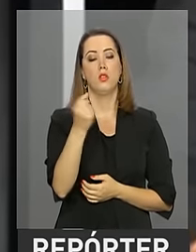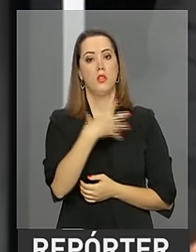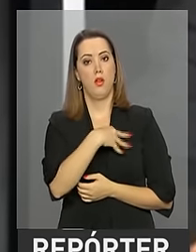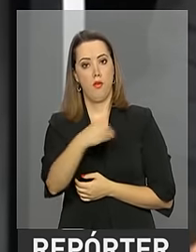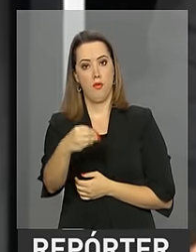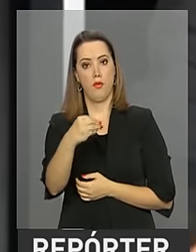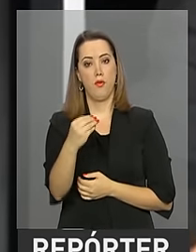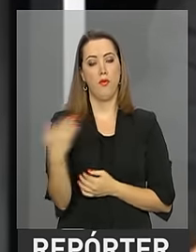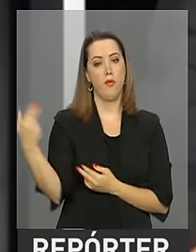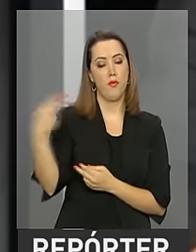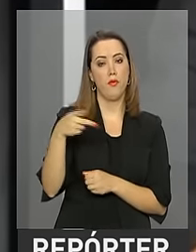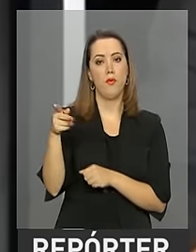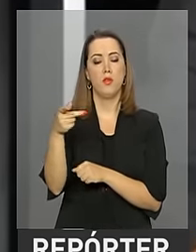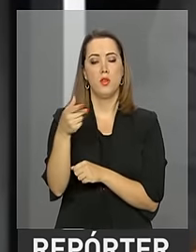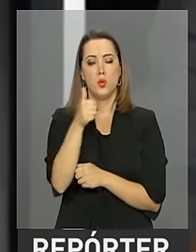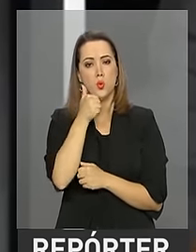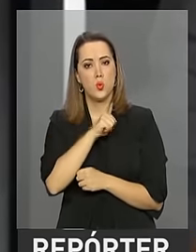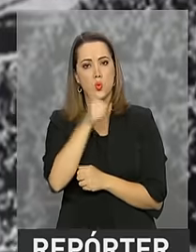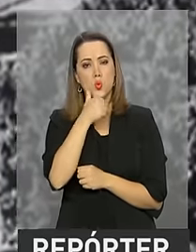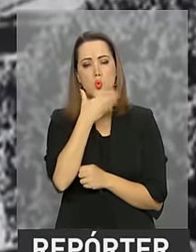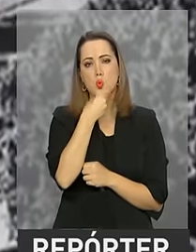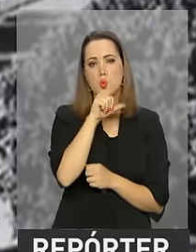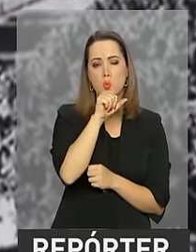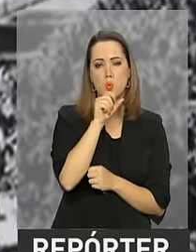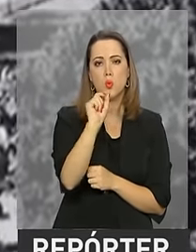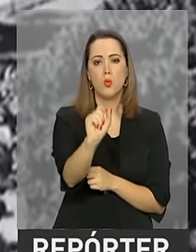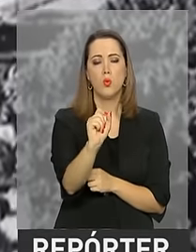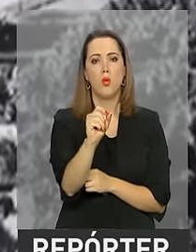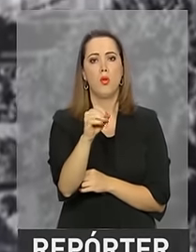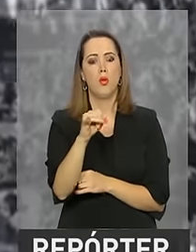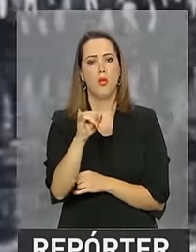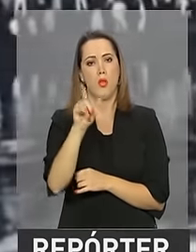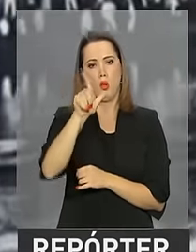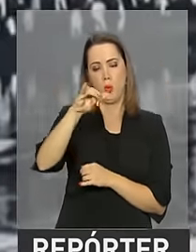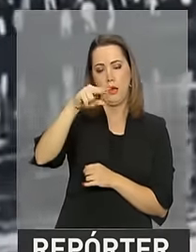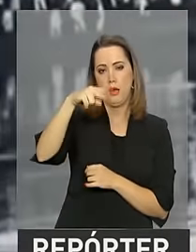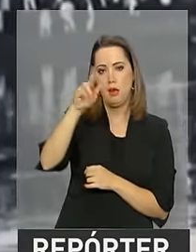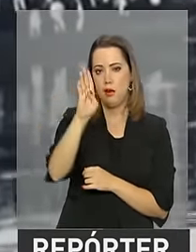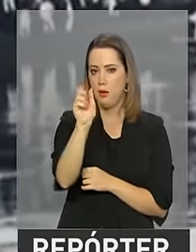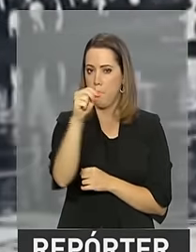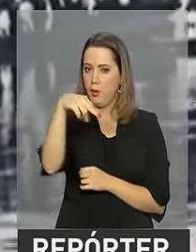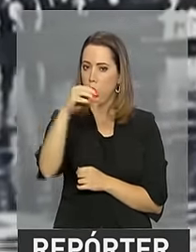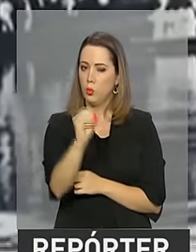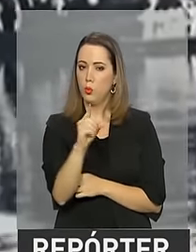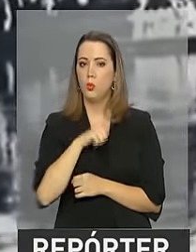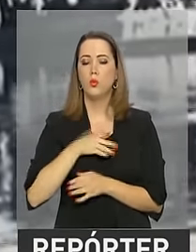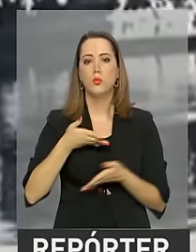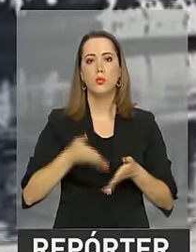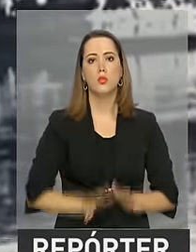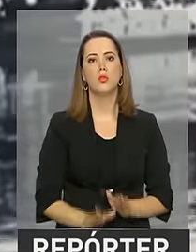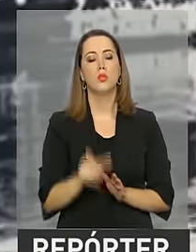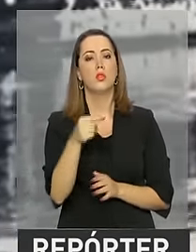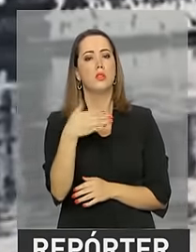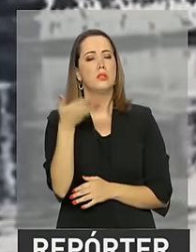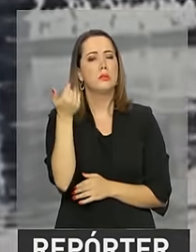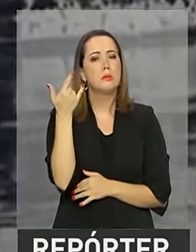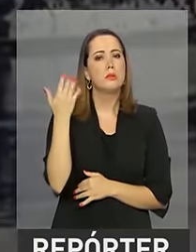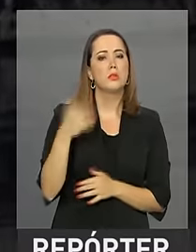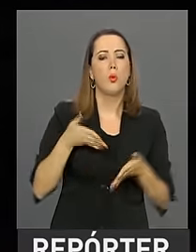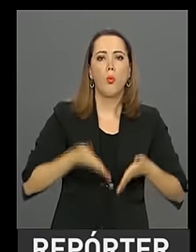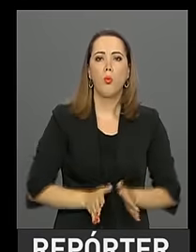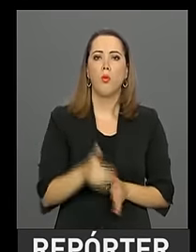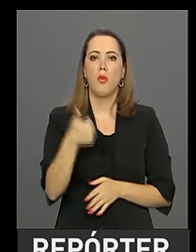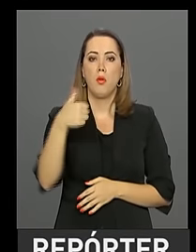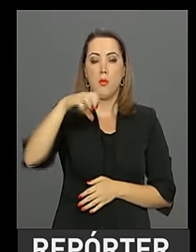Libaneses Michel Miguel Elias temer lúa nasceu em tit interior de São Paulo no dia 23 de setembro de 1940